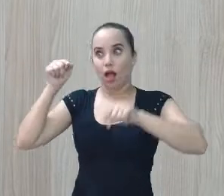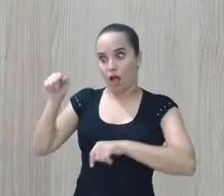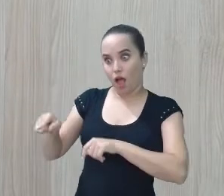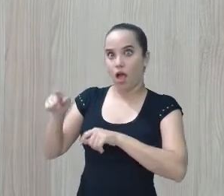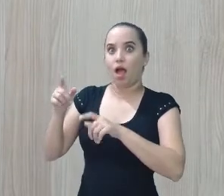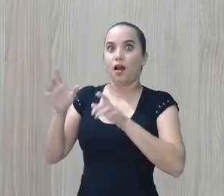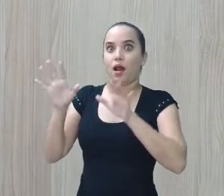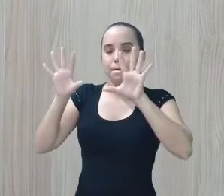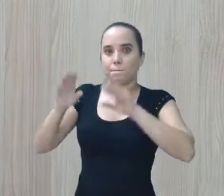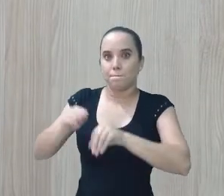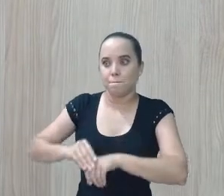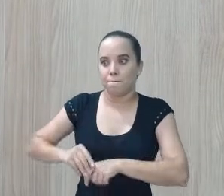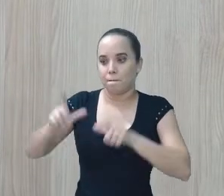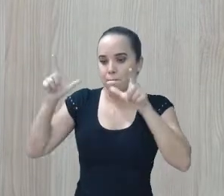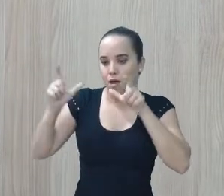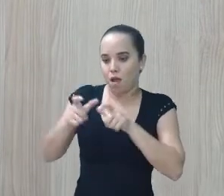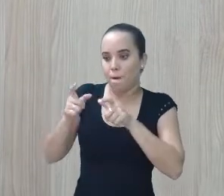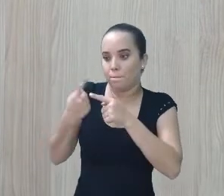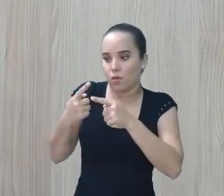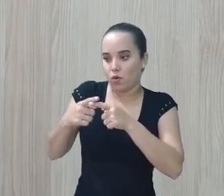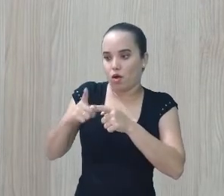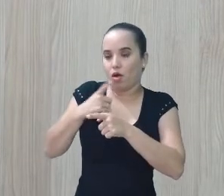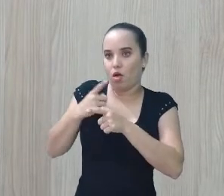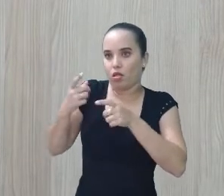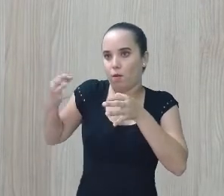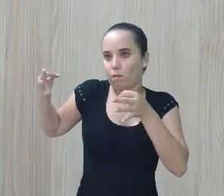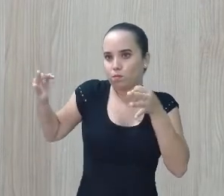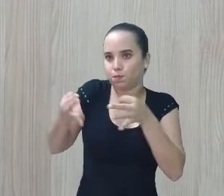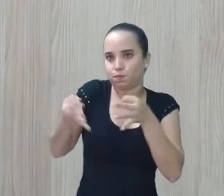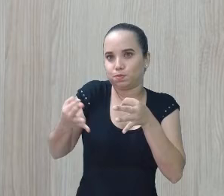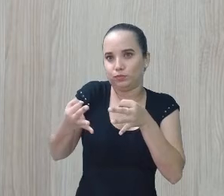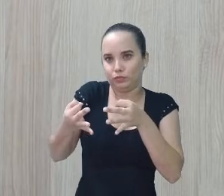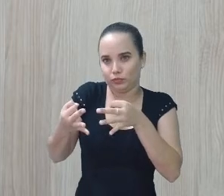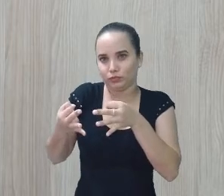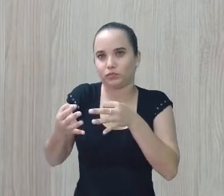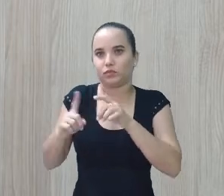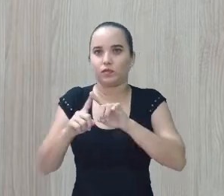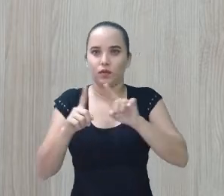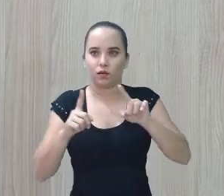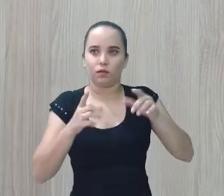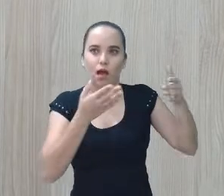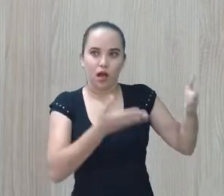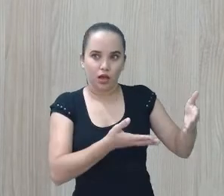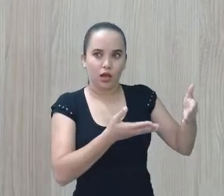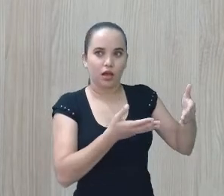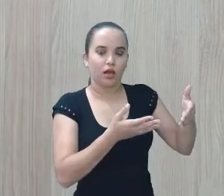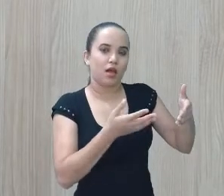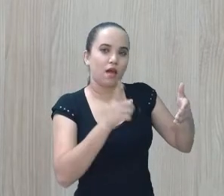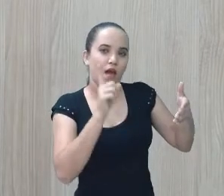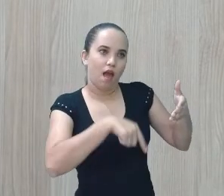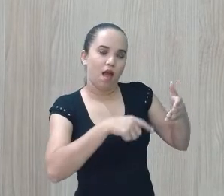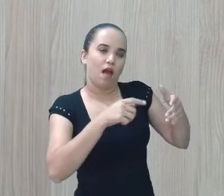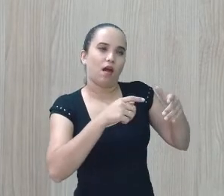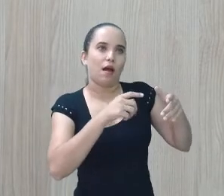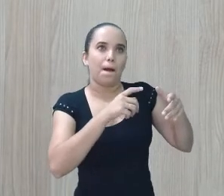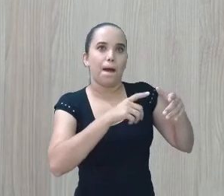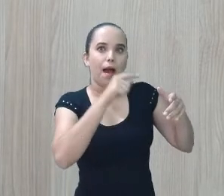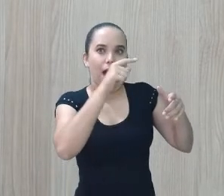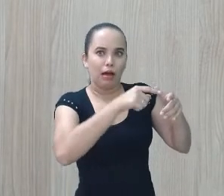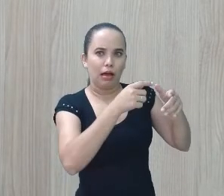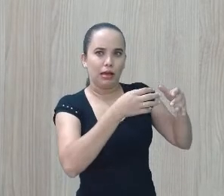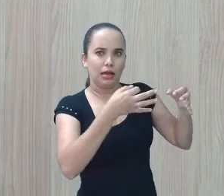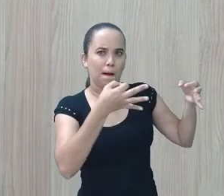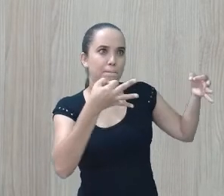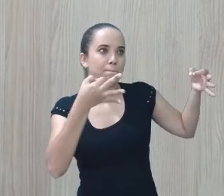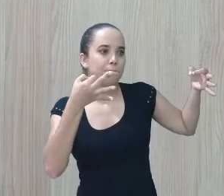mais idealizado. Muito idealizado. Aí ainda tem bastante idealização, né? Mas já tem menos, já tem uma expressão, se você olhar a